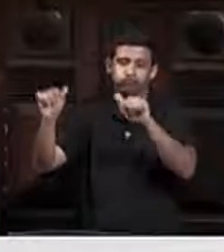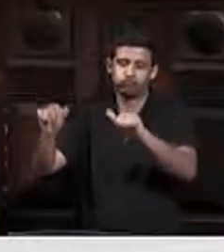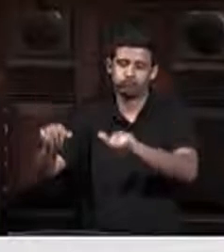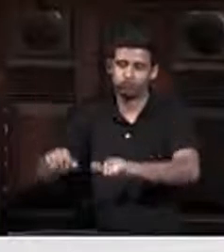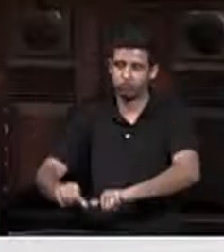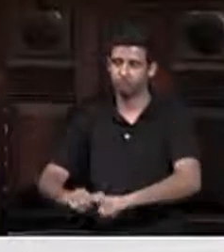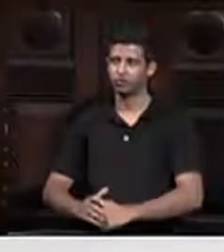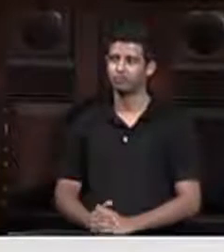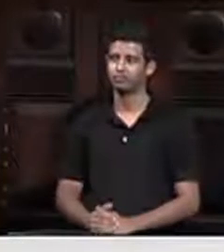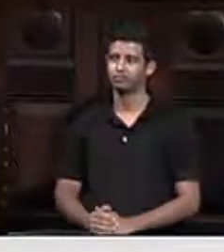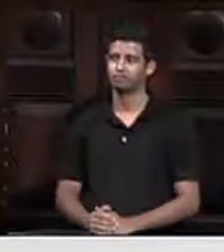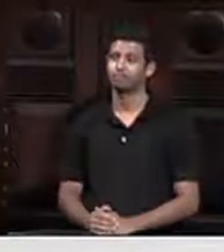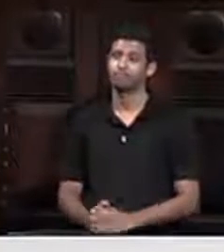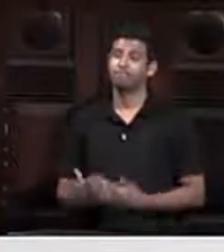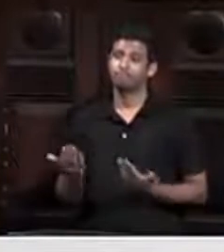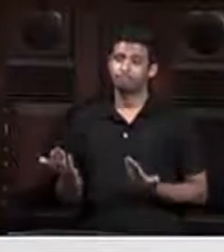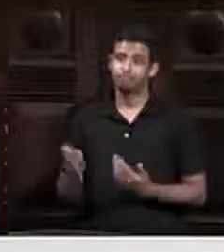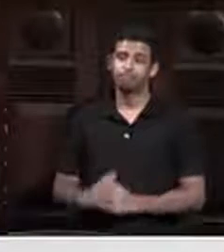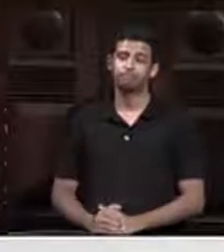E aí,